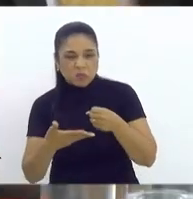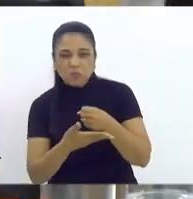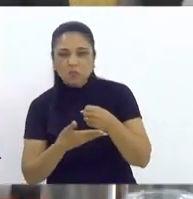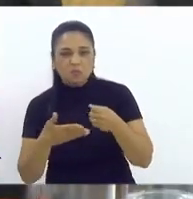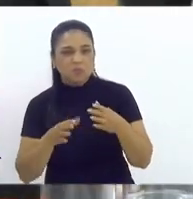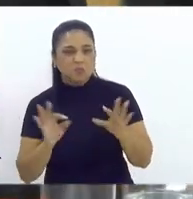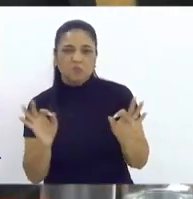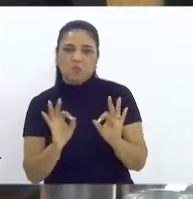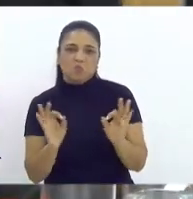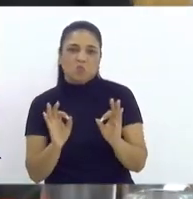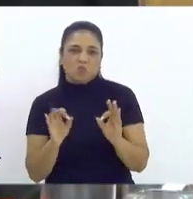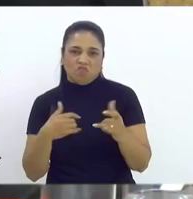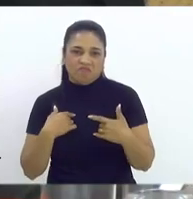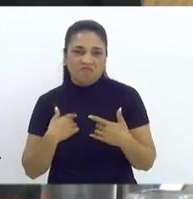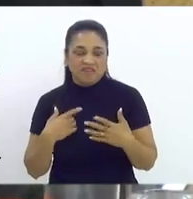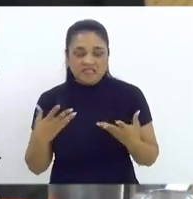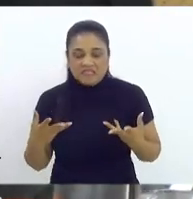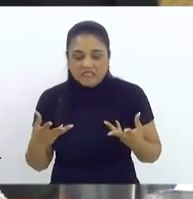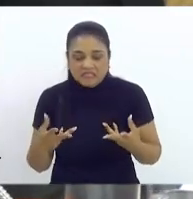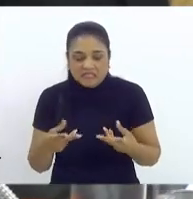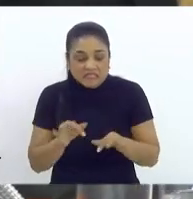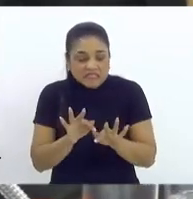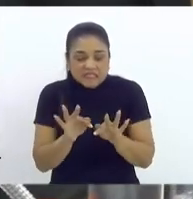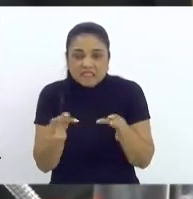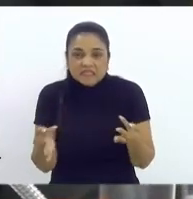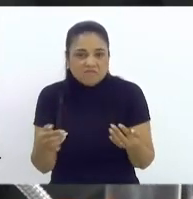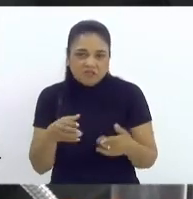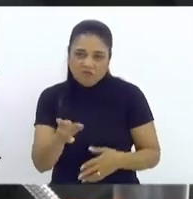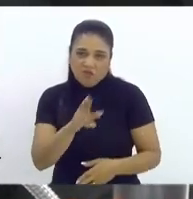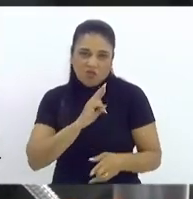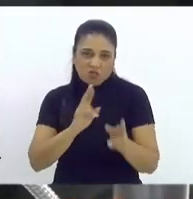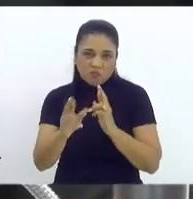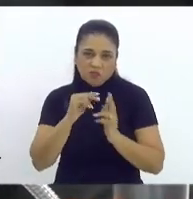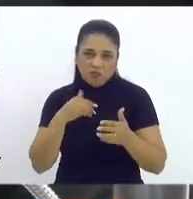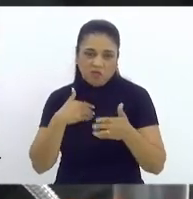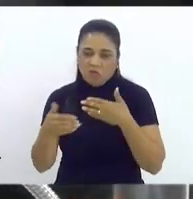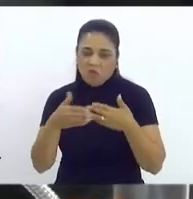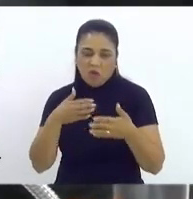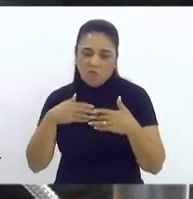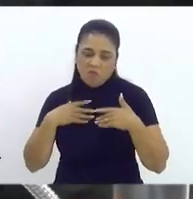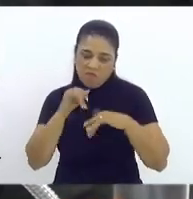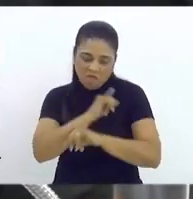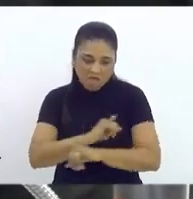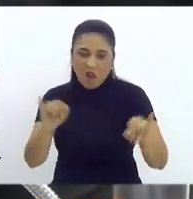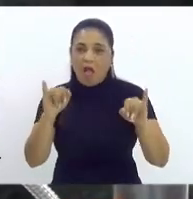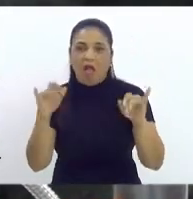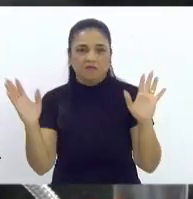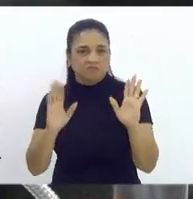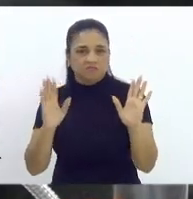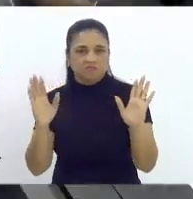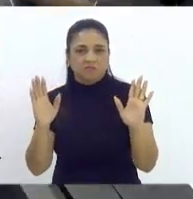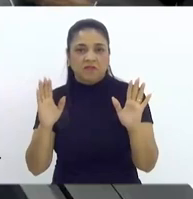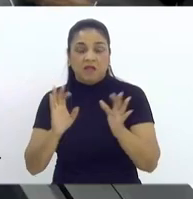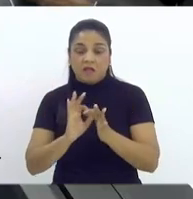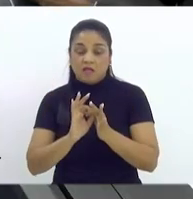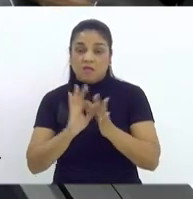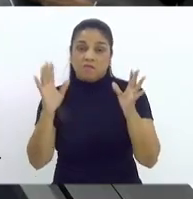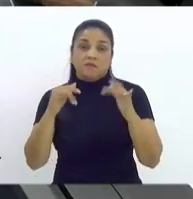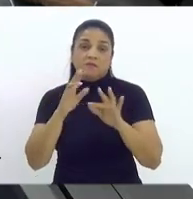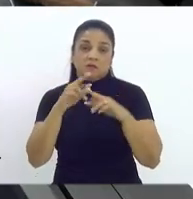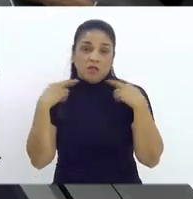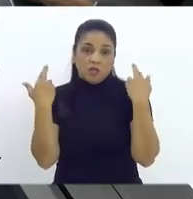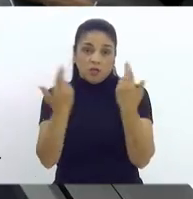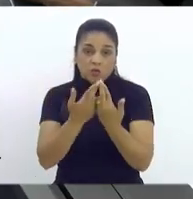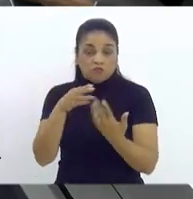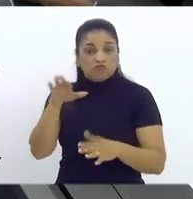incompetência de ambas as agências, e falo isso sem menor problema a quem quer que possa doer essa minha fala. Então, em deliberação, a próxima sentada,